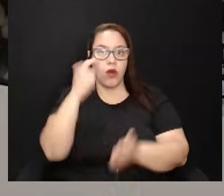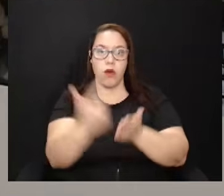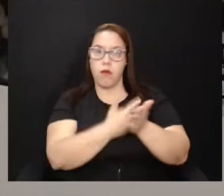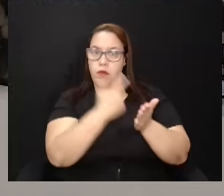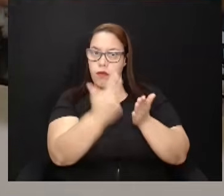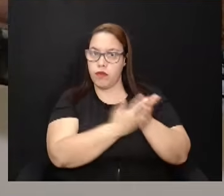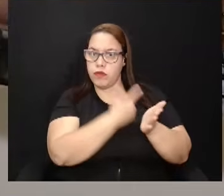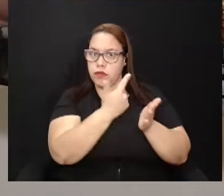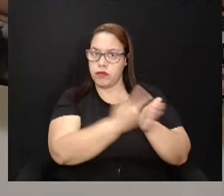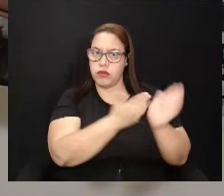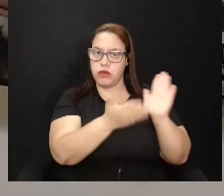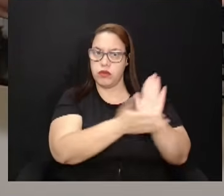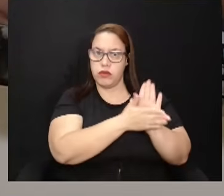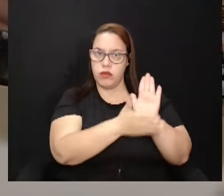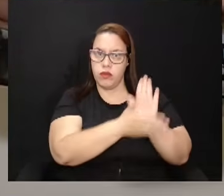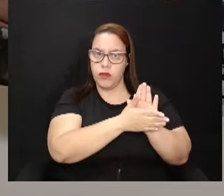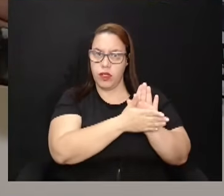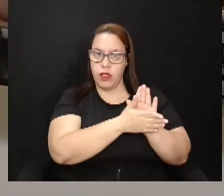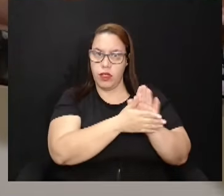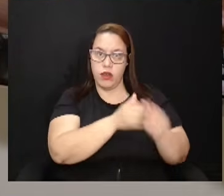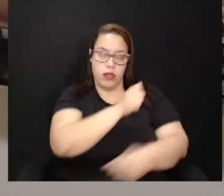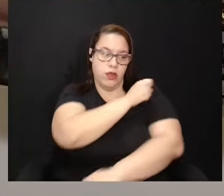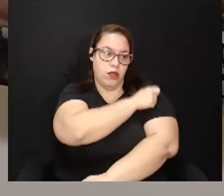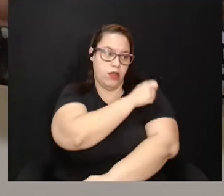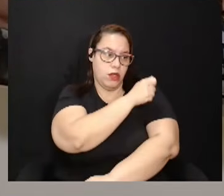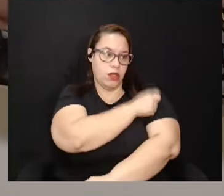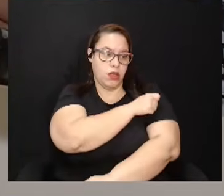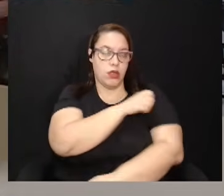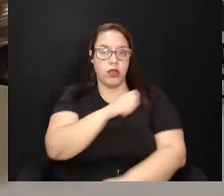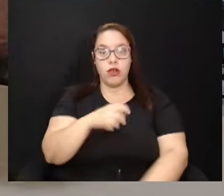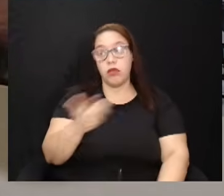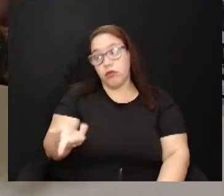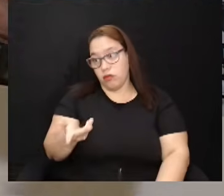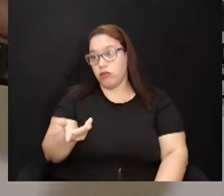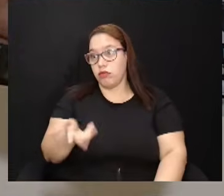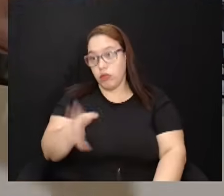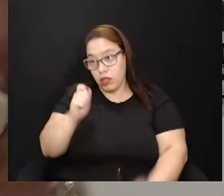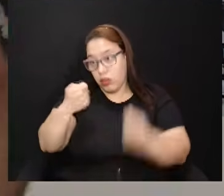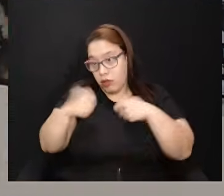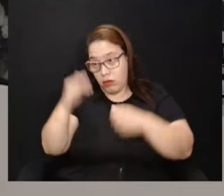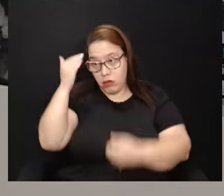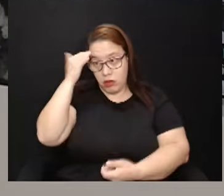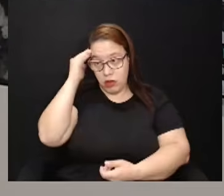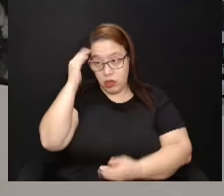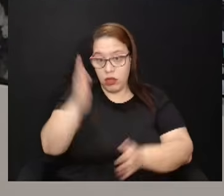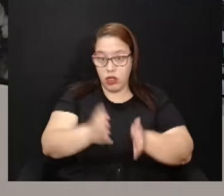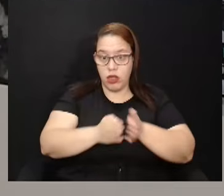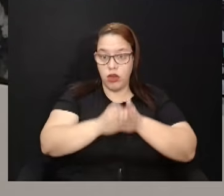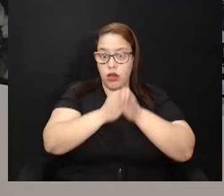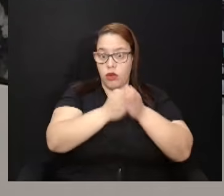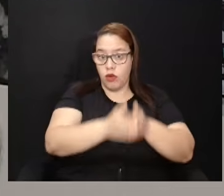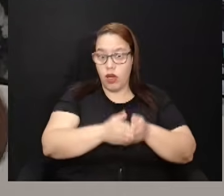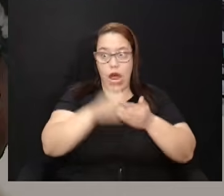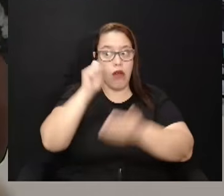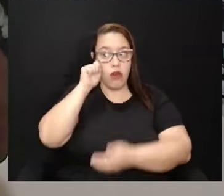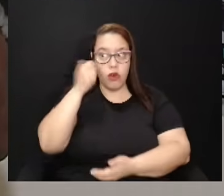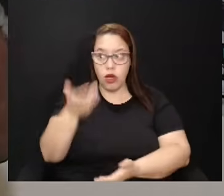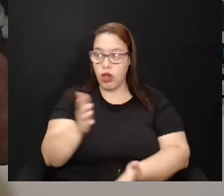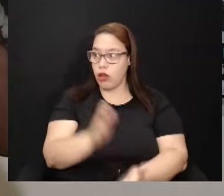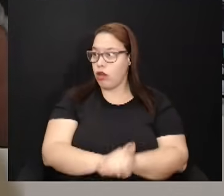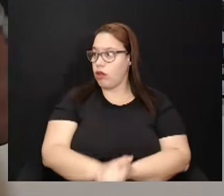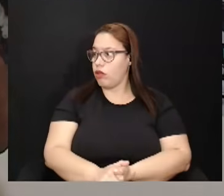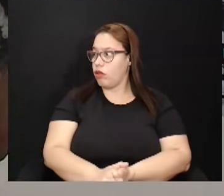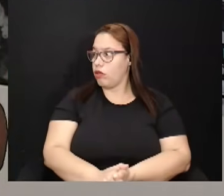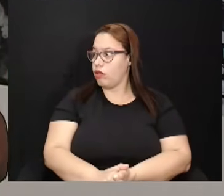do estudante. Todo estudante que se preza, ele precisa do navio negreiro. E dali a pouquinho,